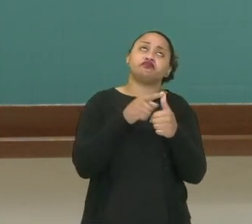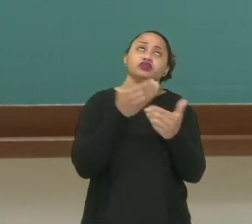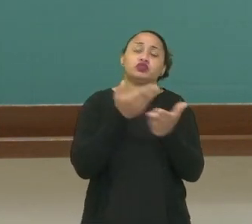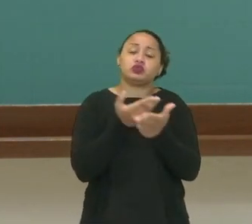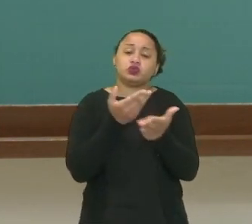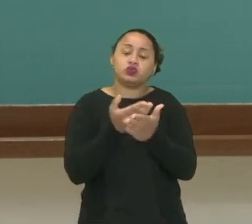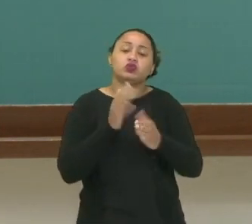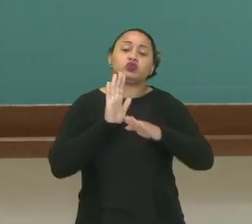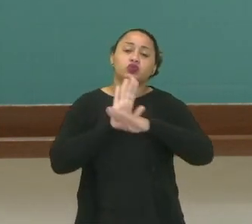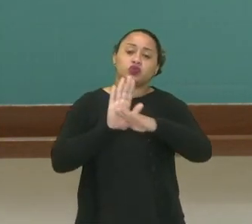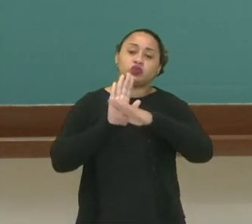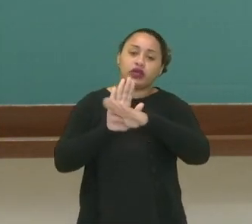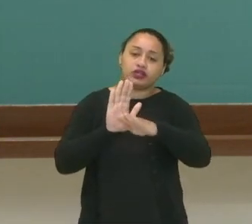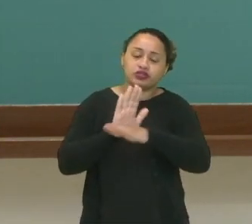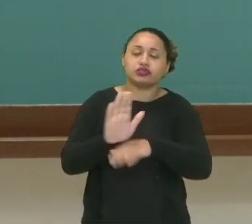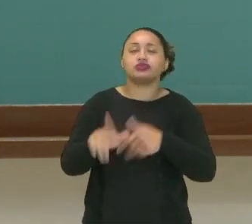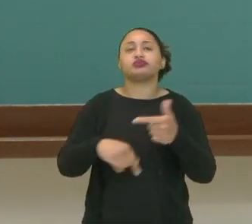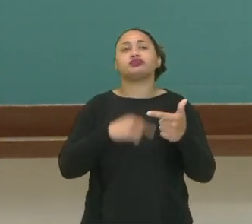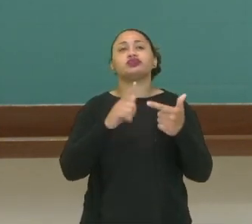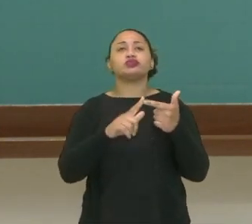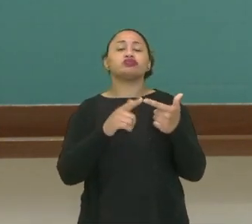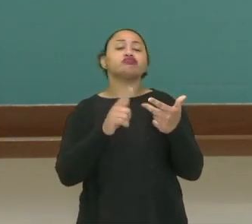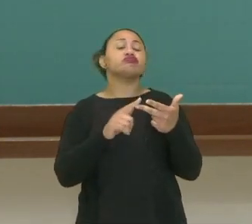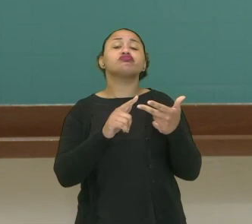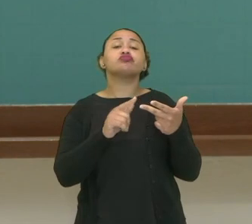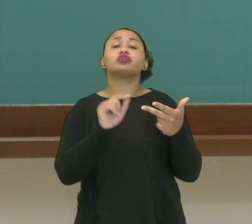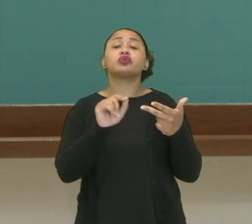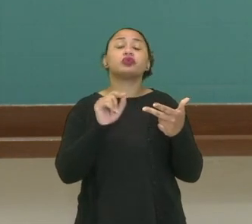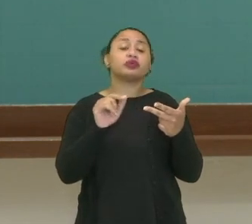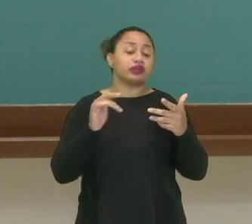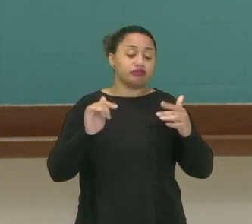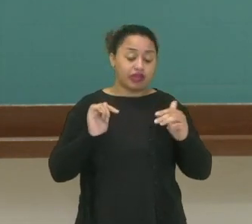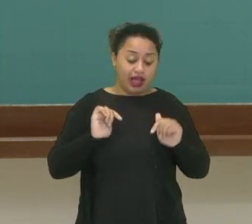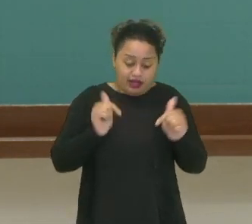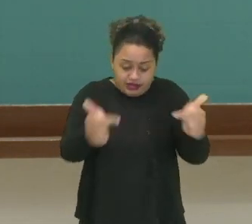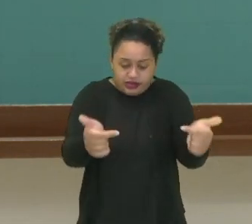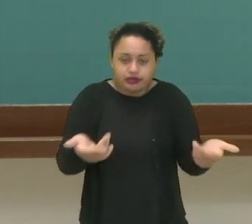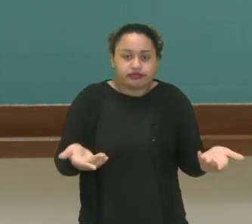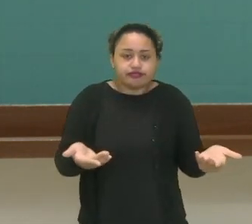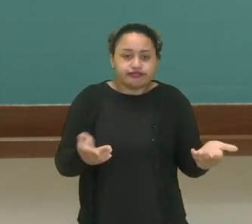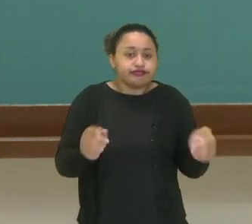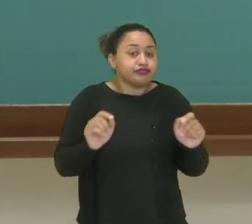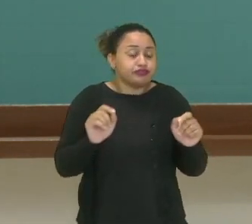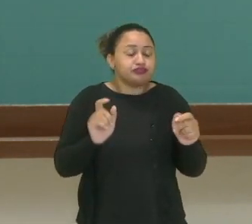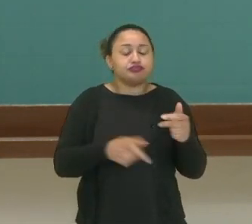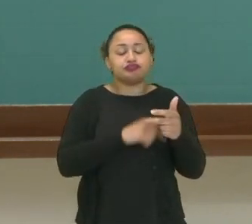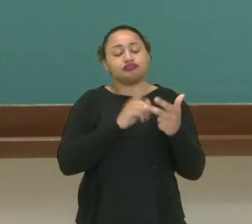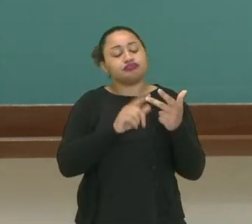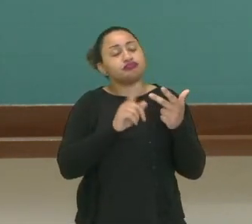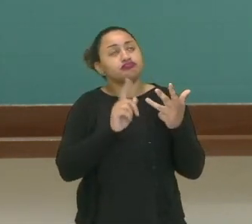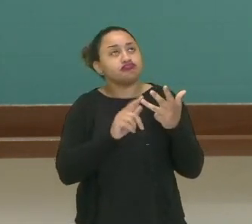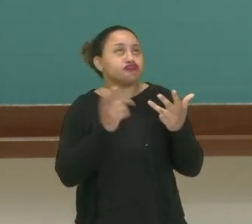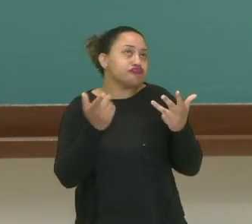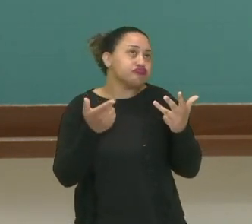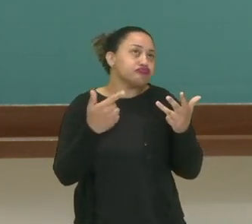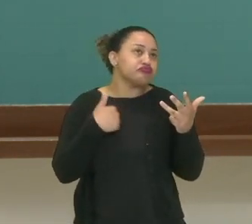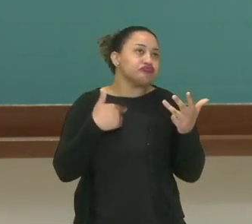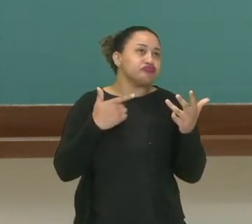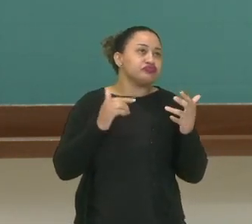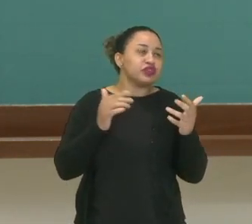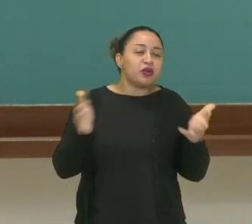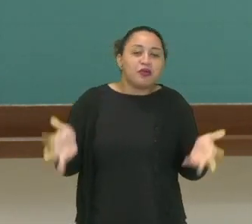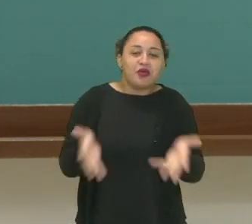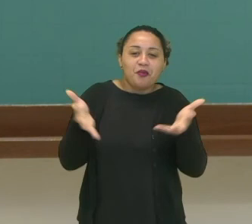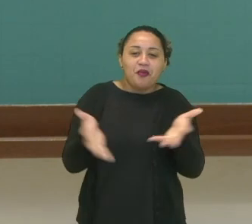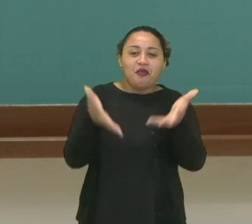solidariedade. Será que pode ter o quê? Proatividade? Será que pode ser o quê?